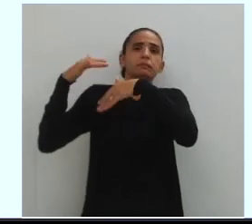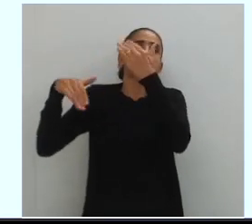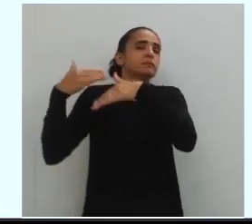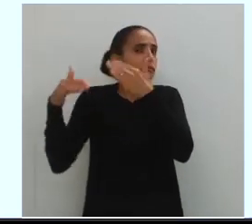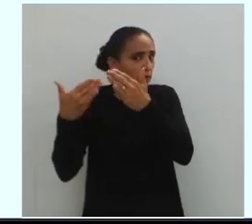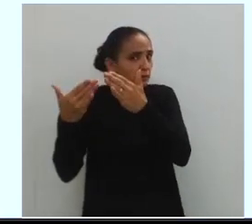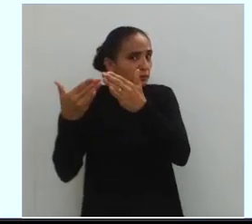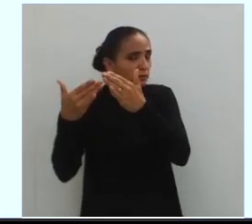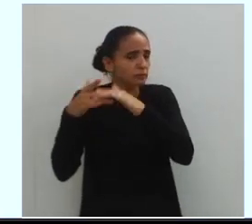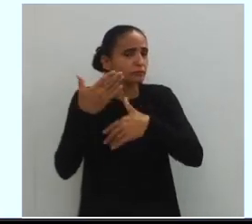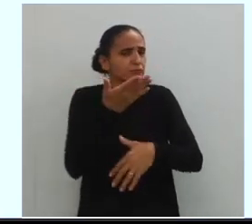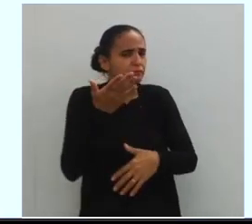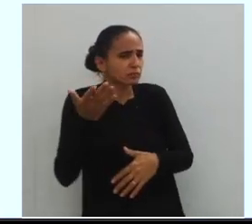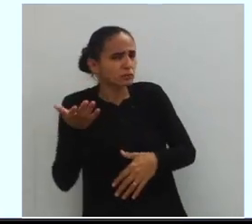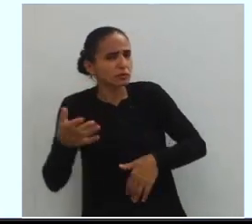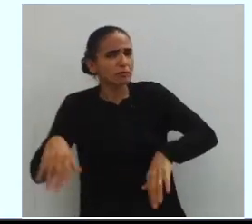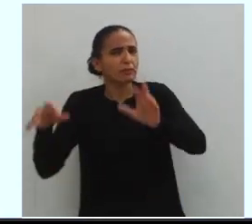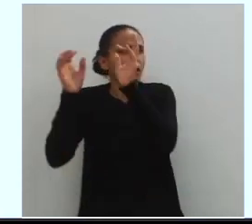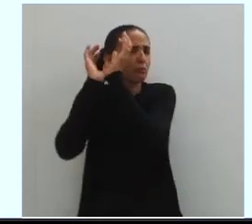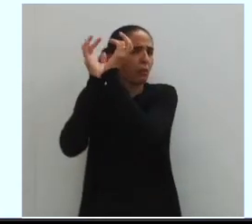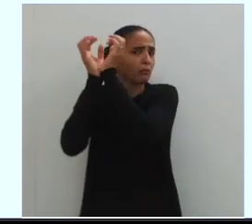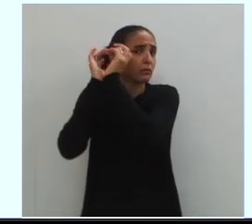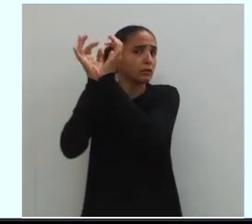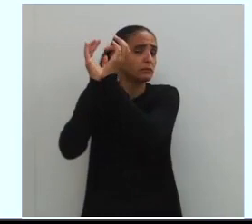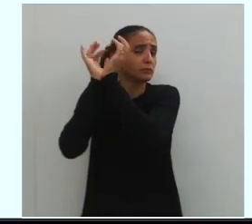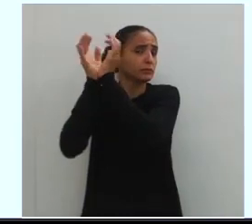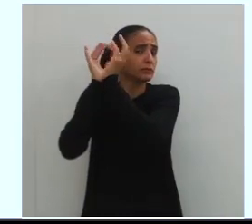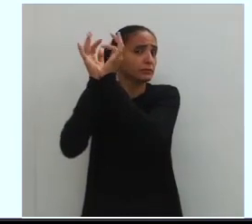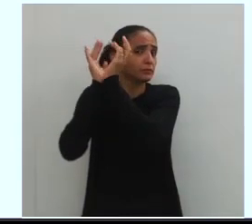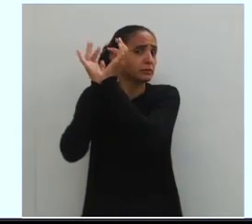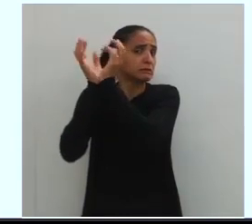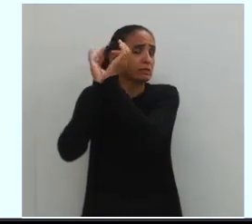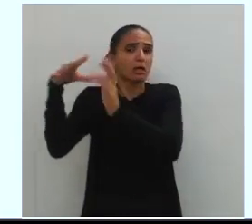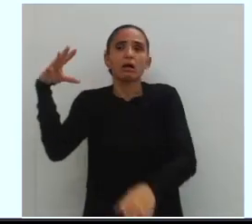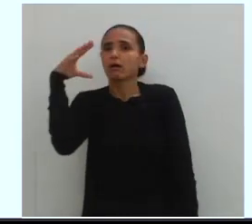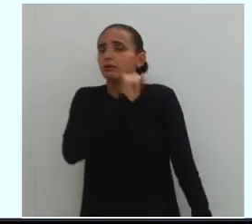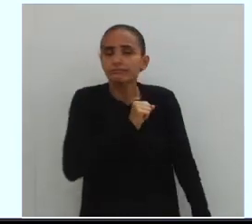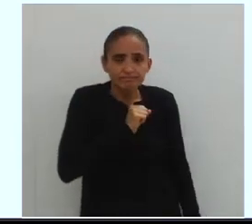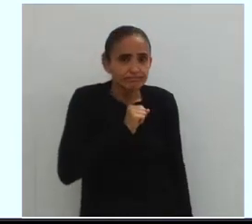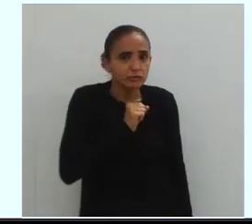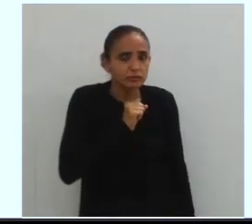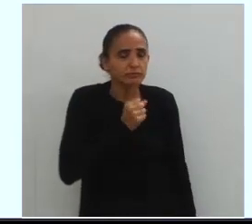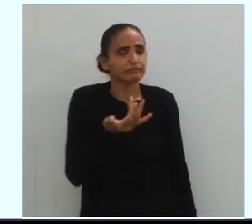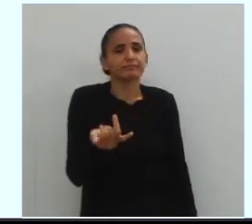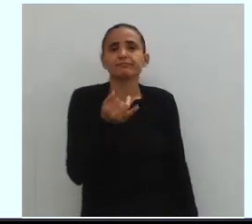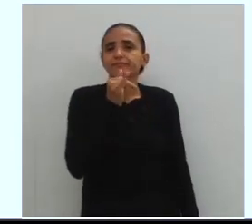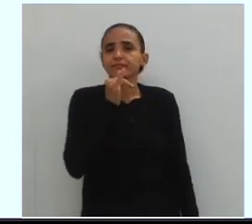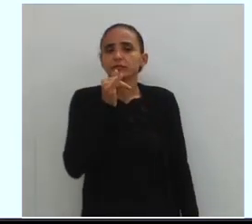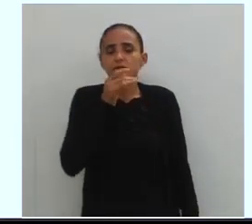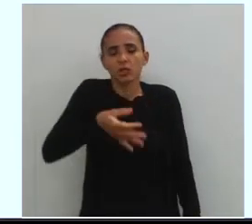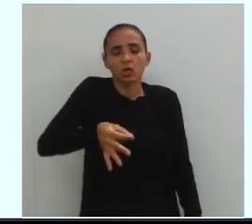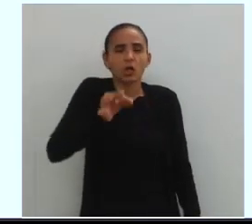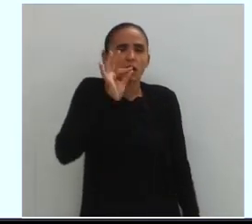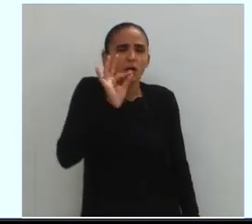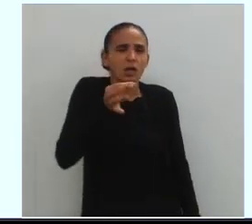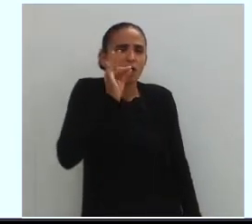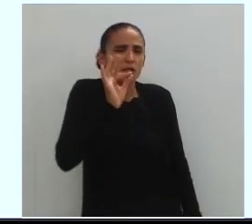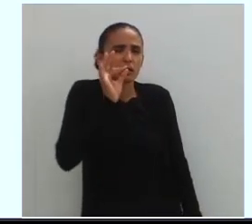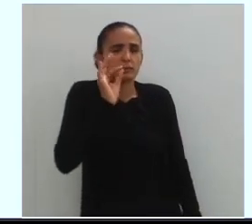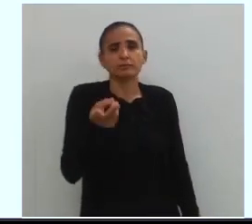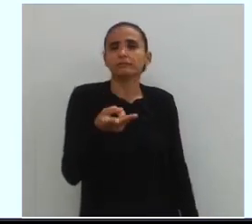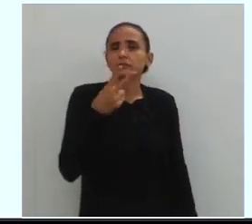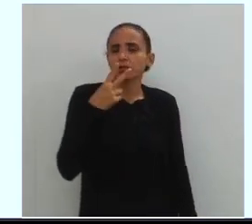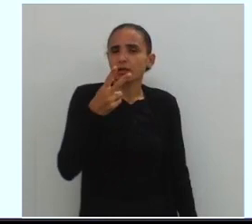o cérebro, fazendo com que ele funcione de forma mais acelerada. Exemplo, a cafeína,